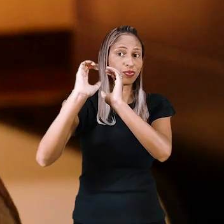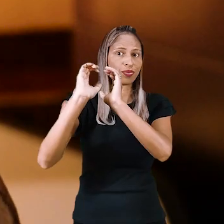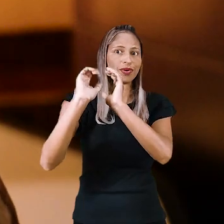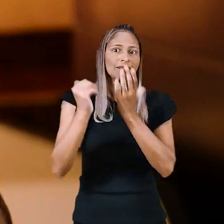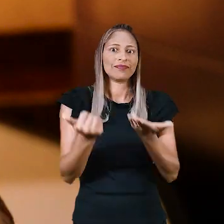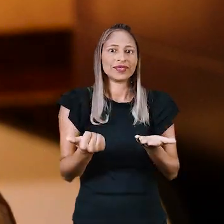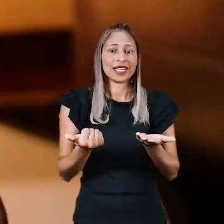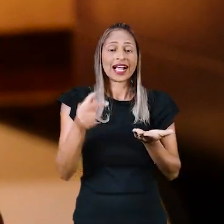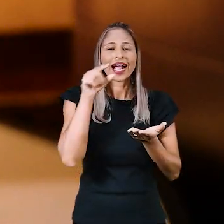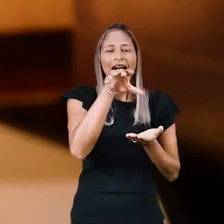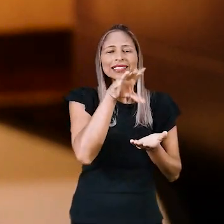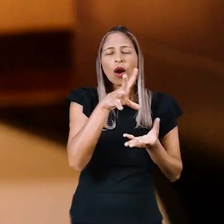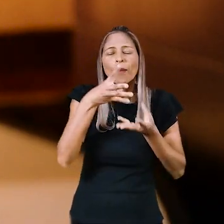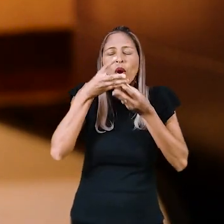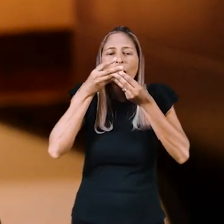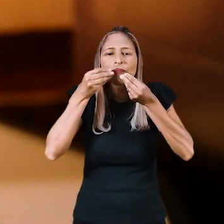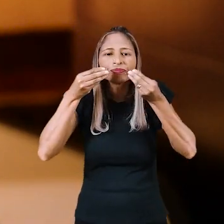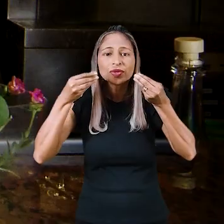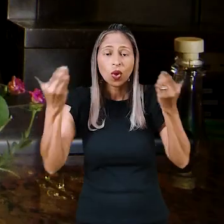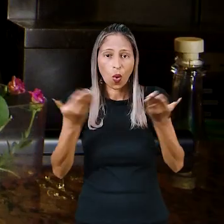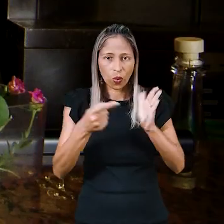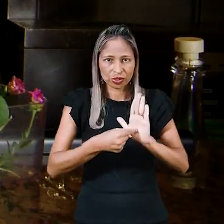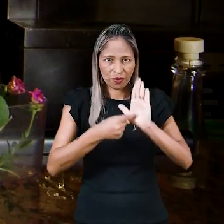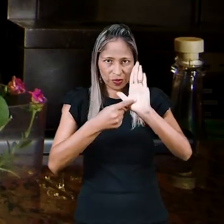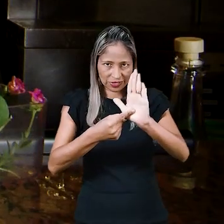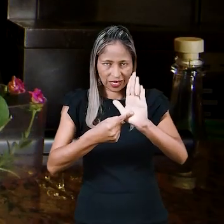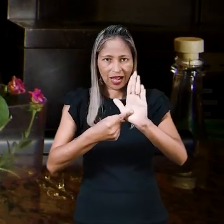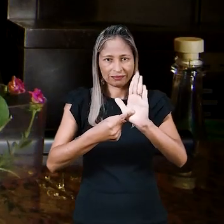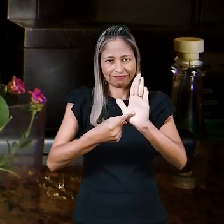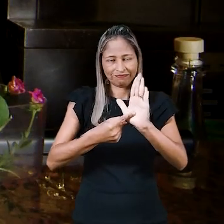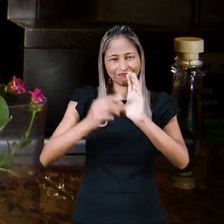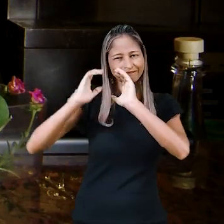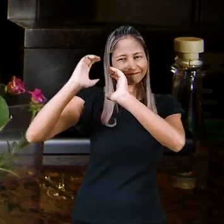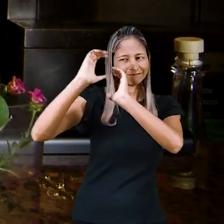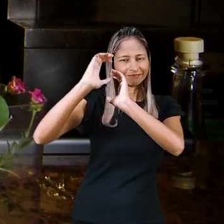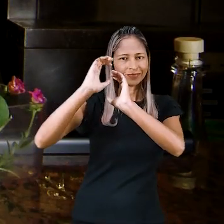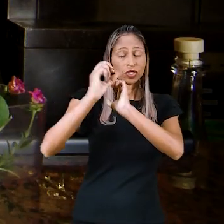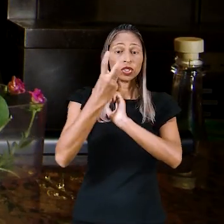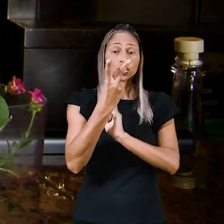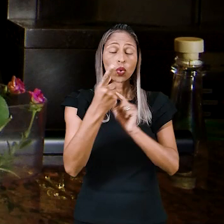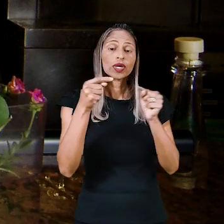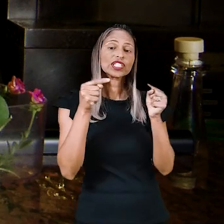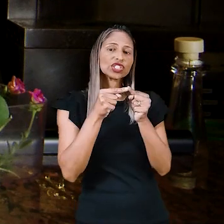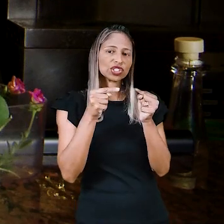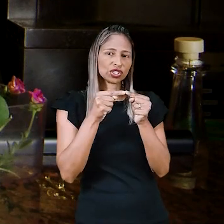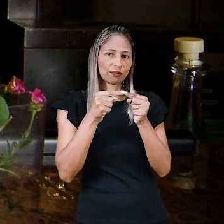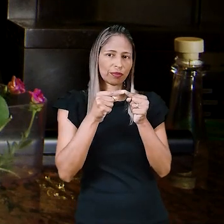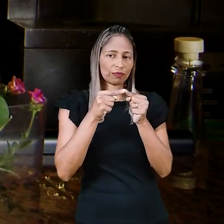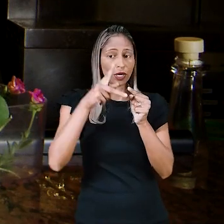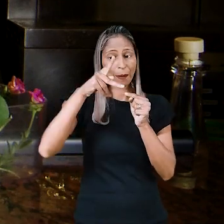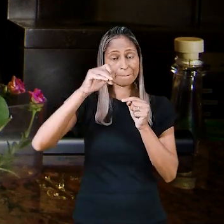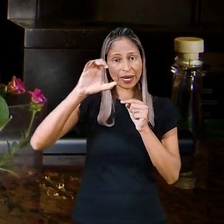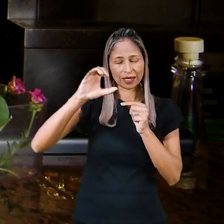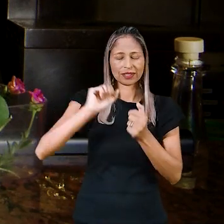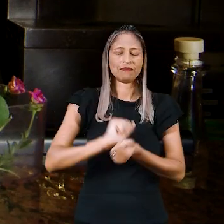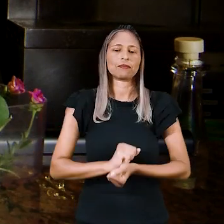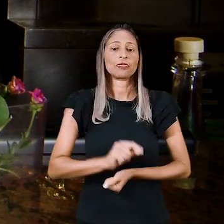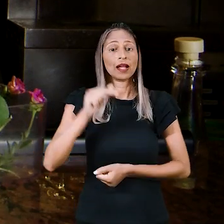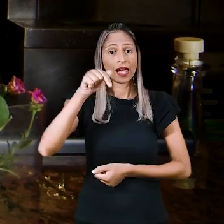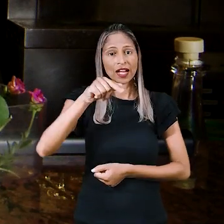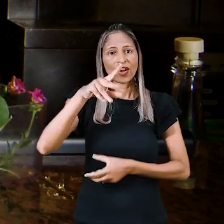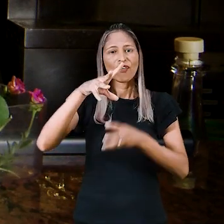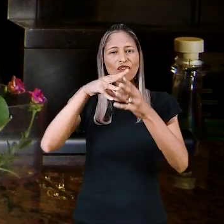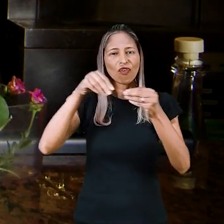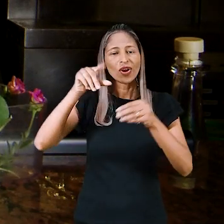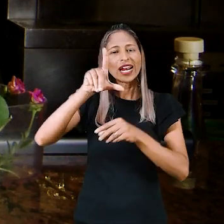coquetelaria, e cada uma com sabor. Hoje eu trouxe para fazer o nosso drink 2 tipos de punks.